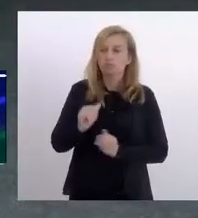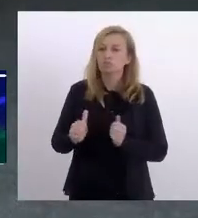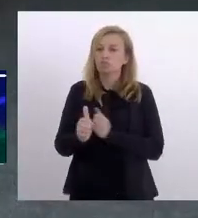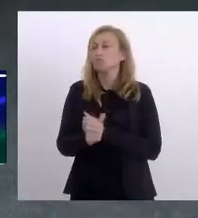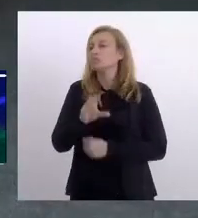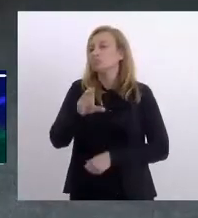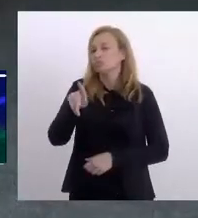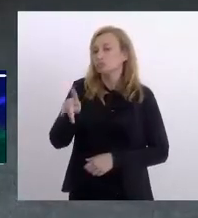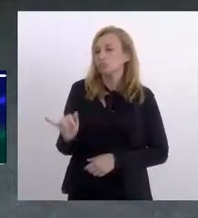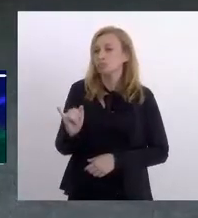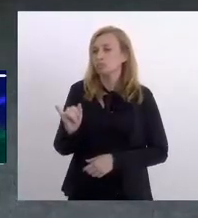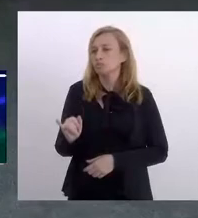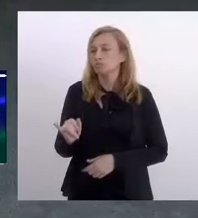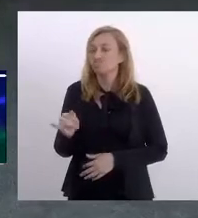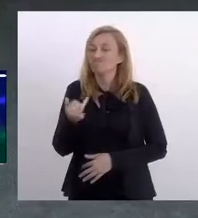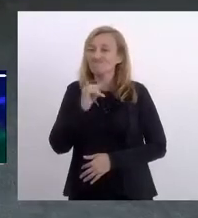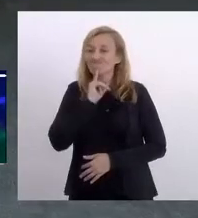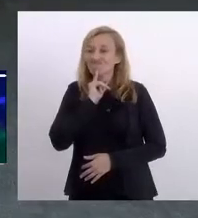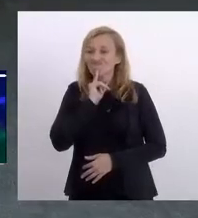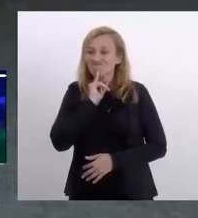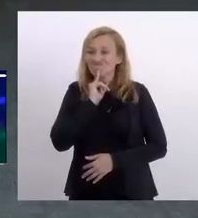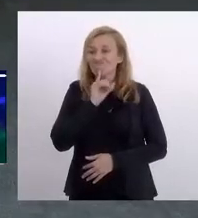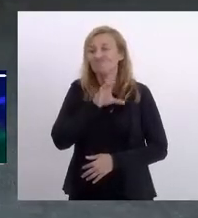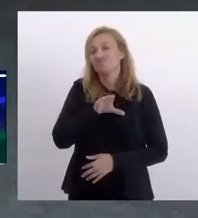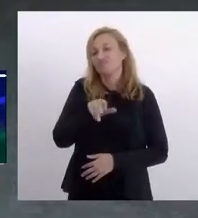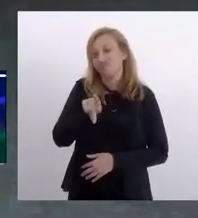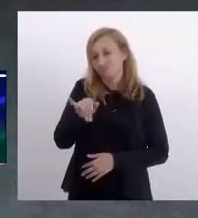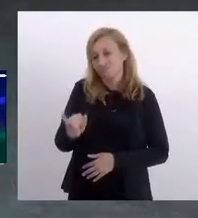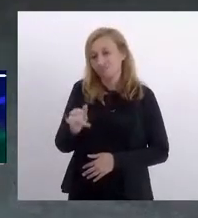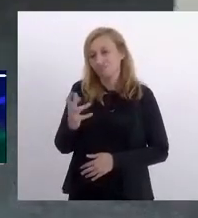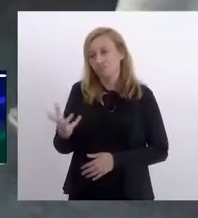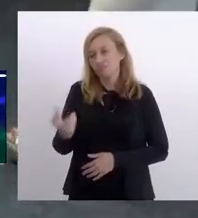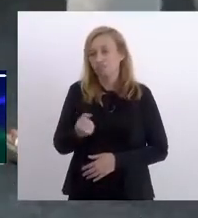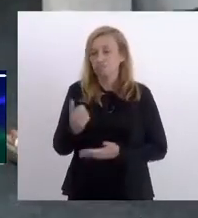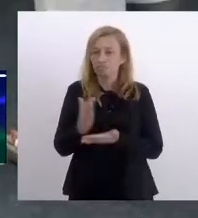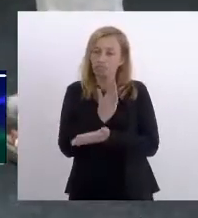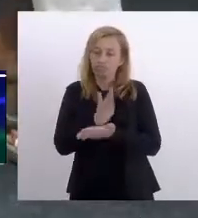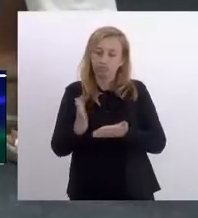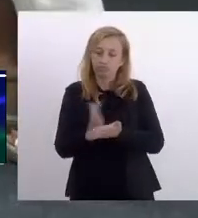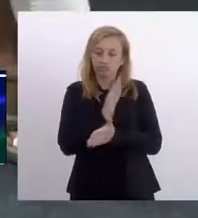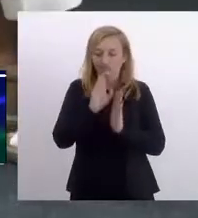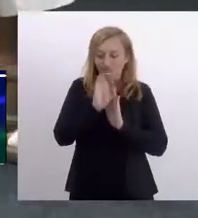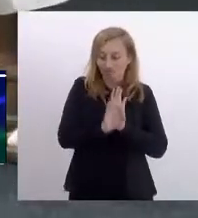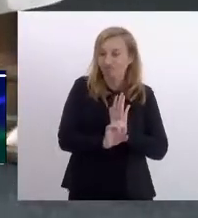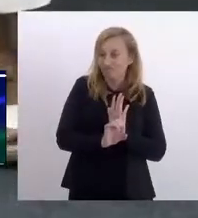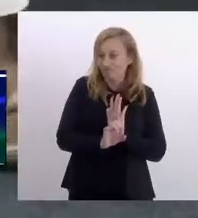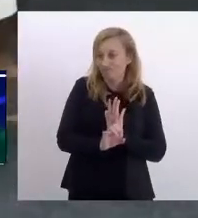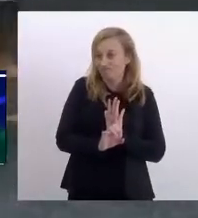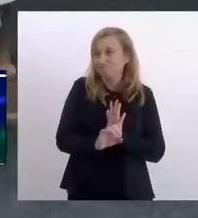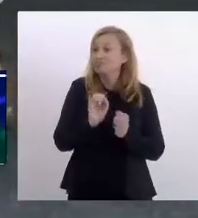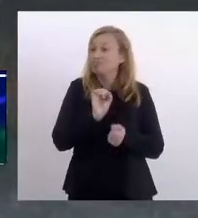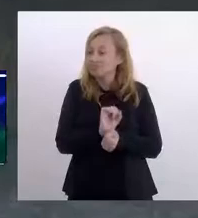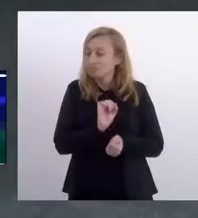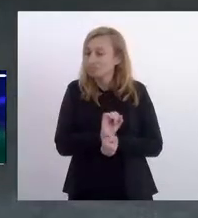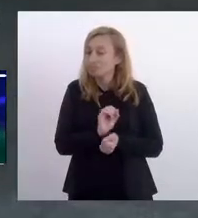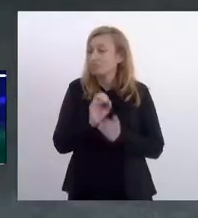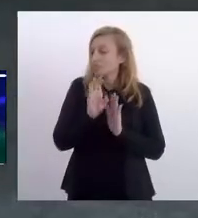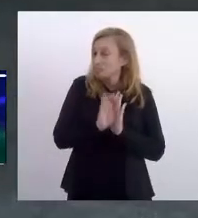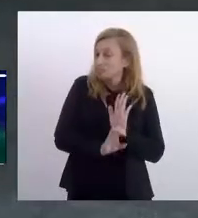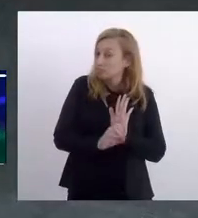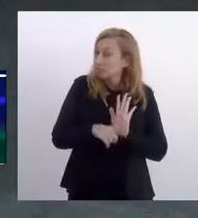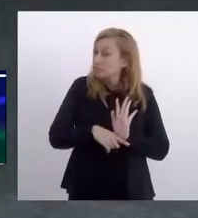dessa CPI. Felizmente, a CPI recebeu algumas emendas, né? Espero que sejam emendas